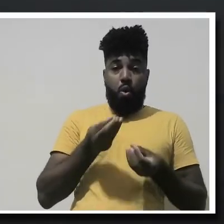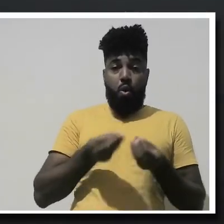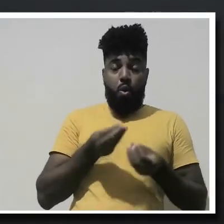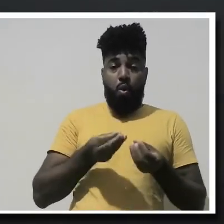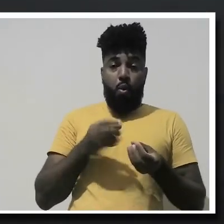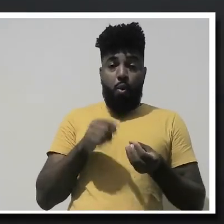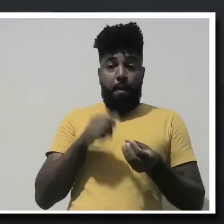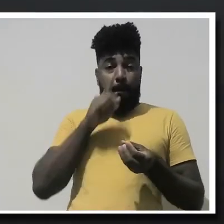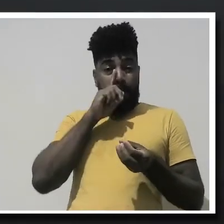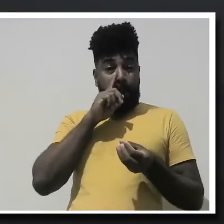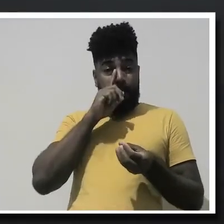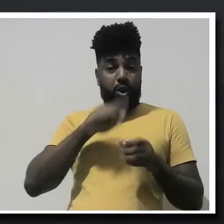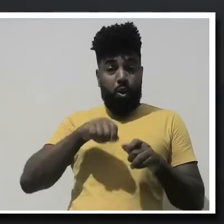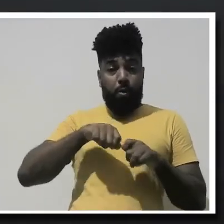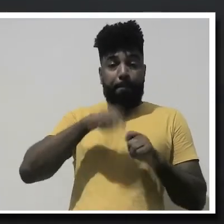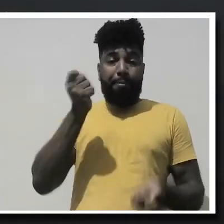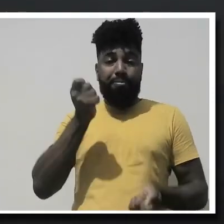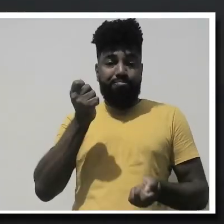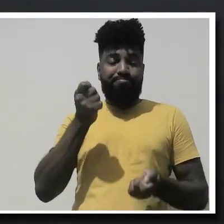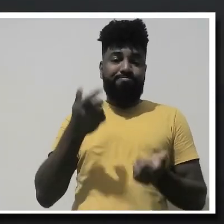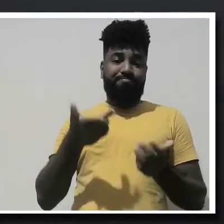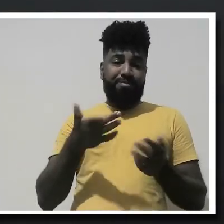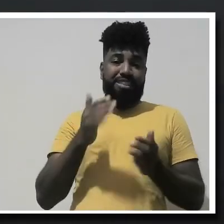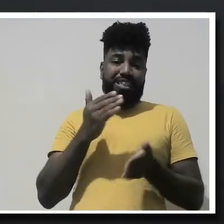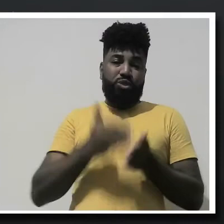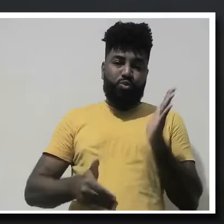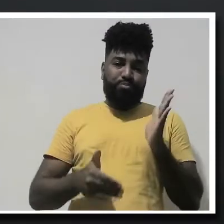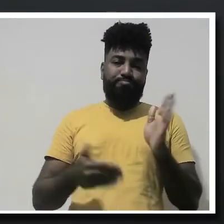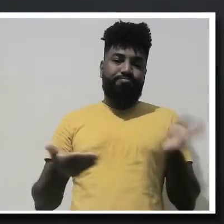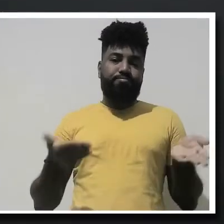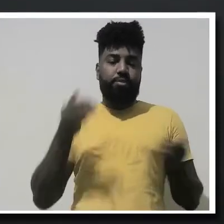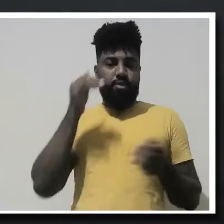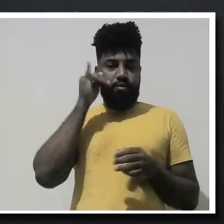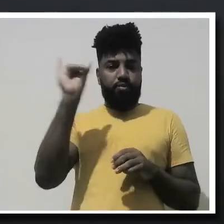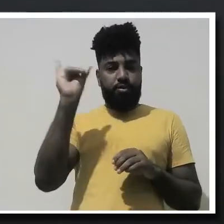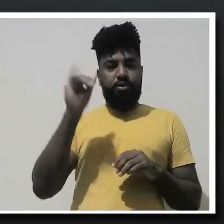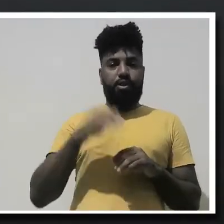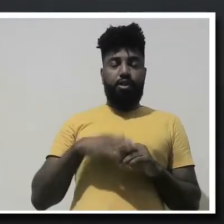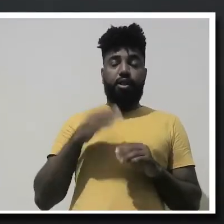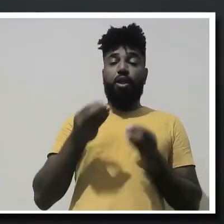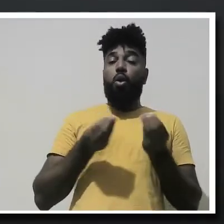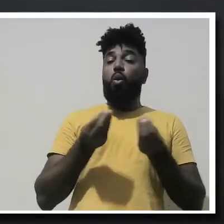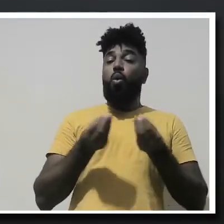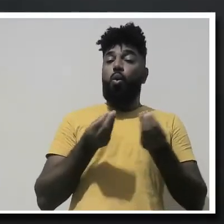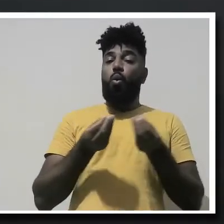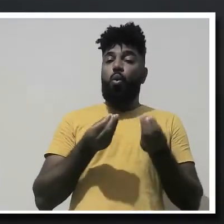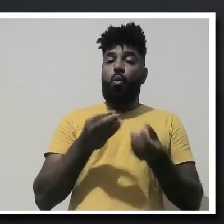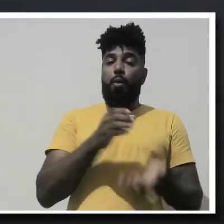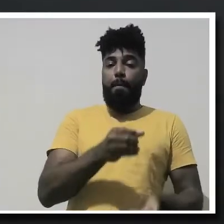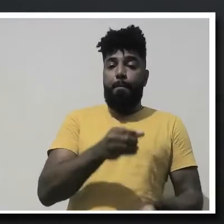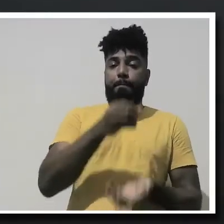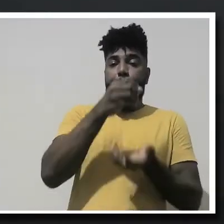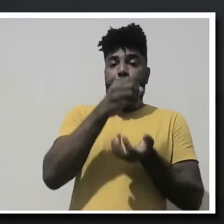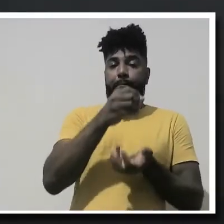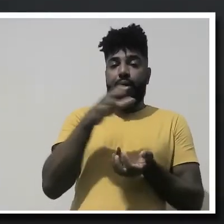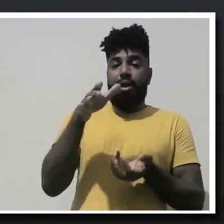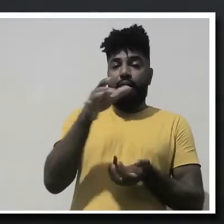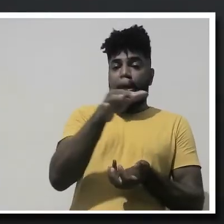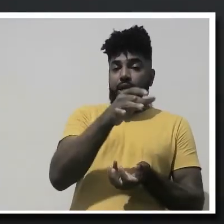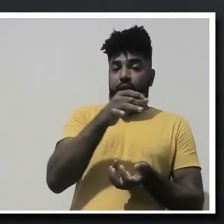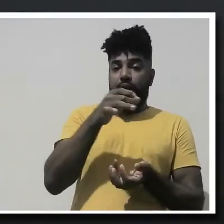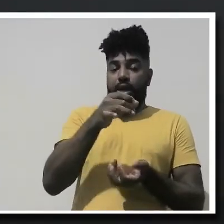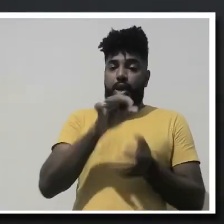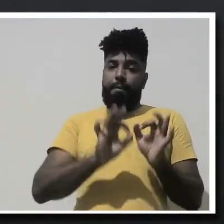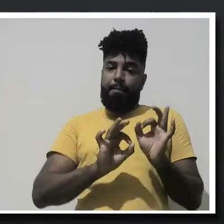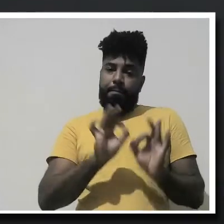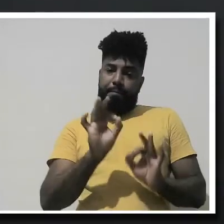com a massa de substância e tem chance dele quebrar ou trincar e até de você machucar. Então o correto mesmo é você segurar pela base e